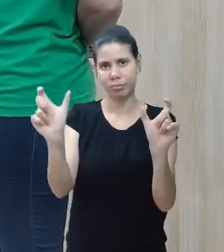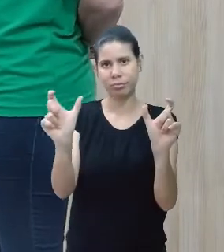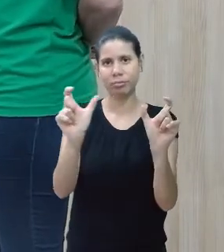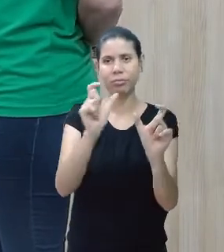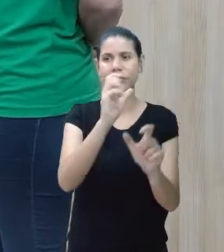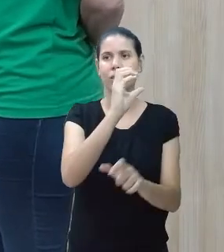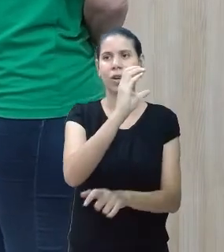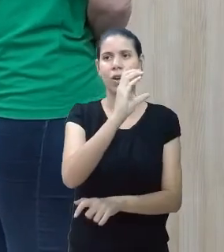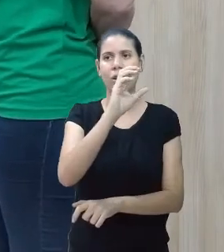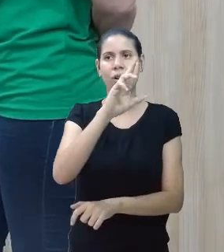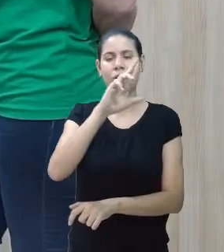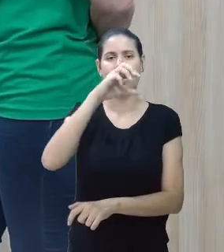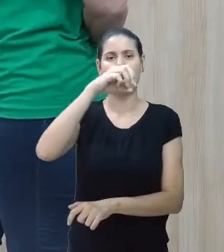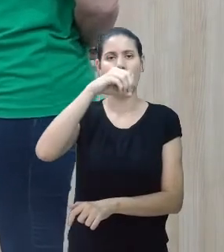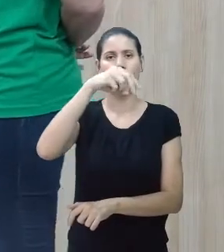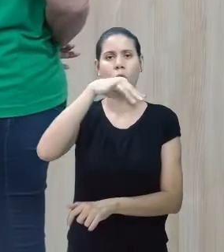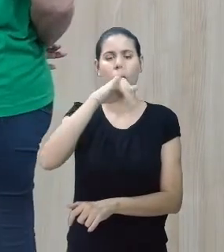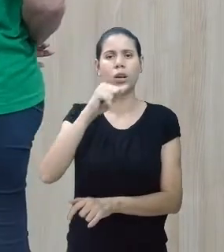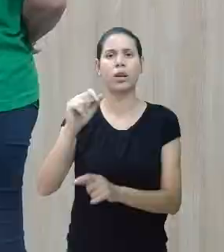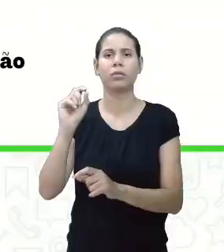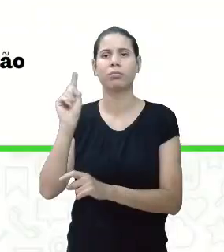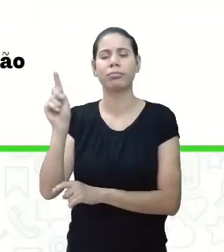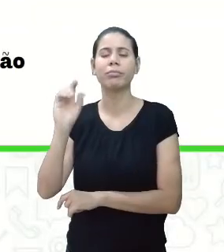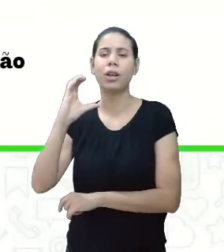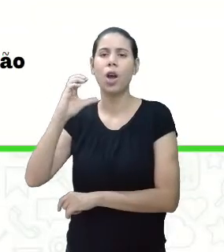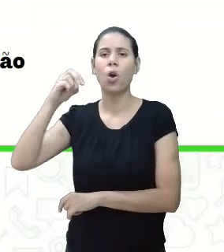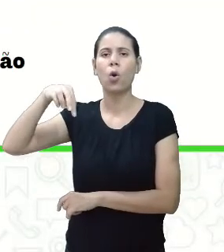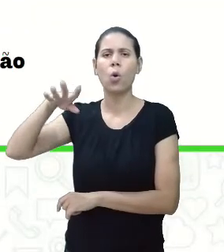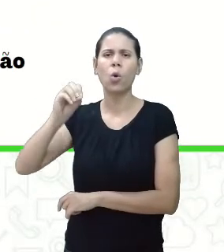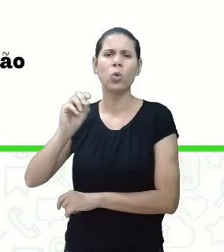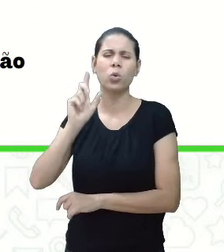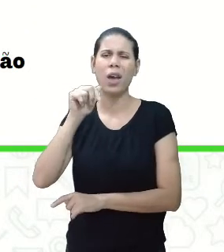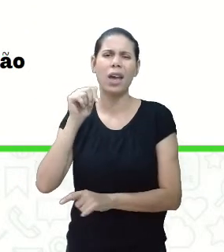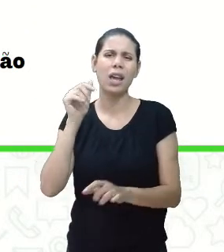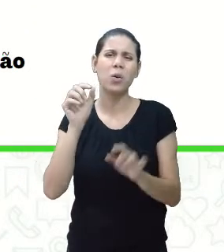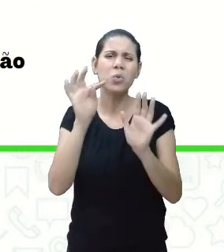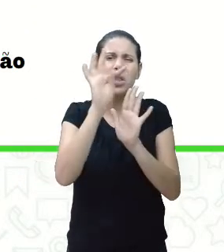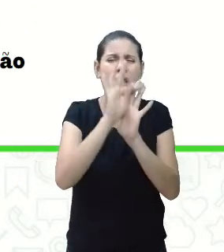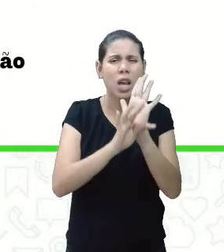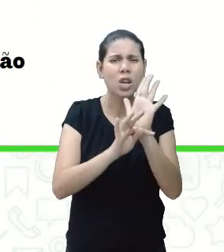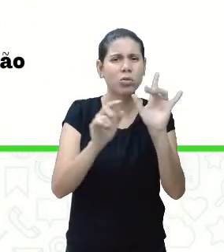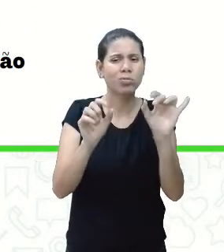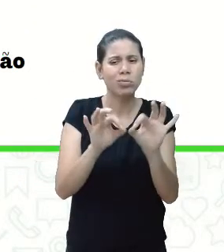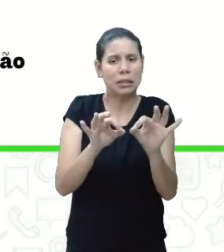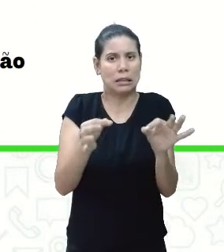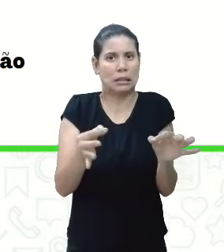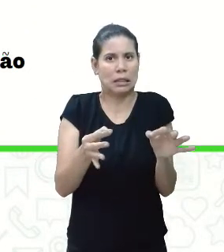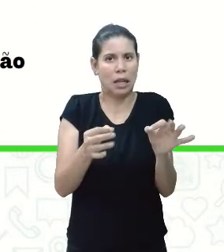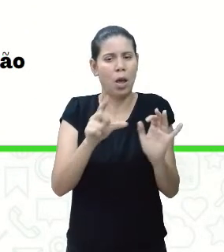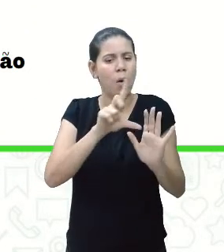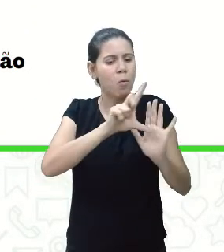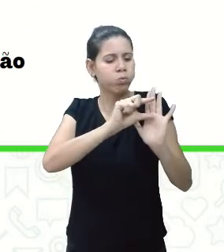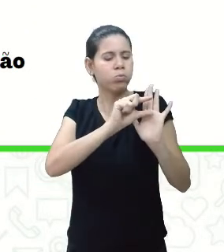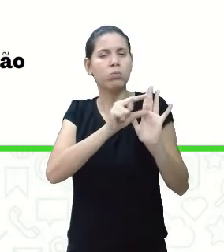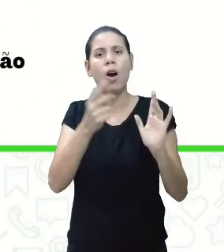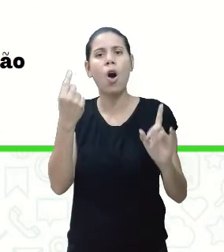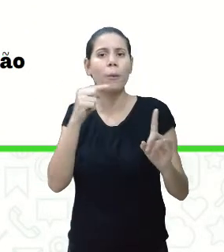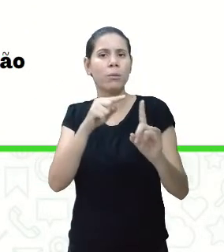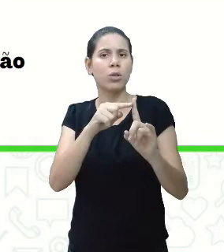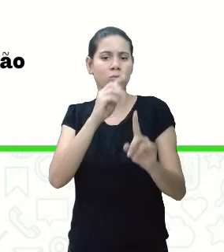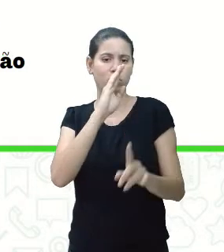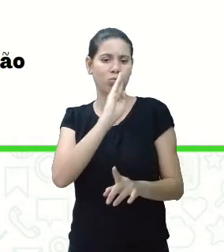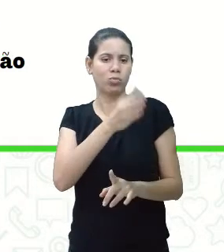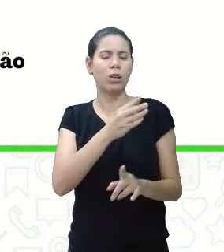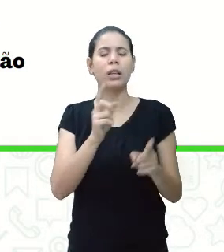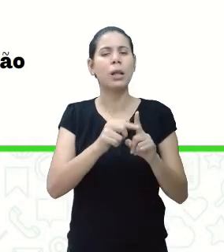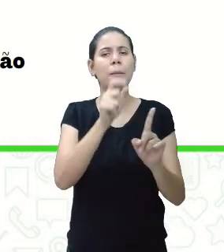os contos quanto as crônicas são narrativas mais curtinhas, contadas de forma mais objetiva e com menor número